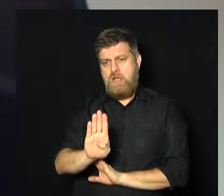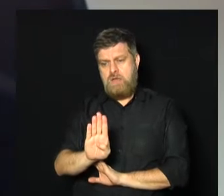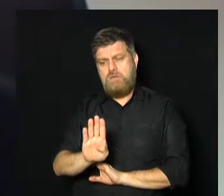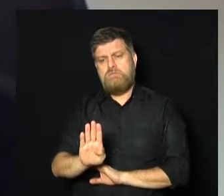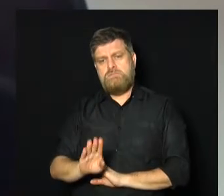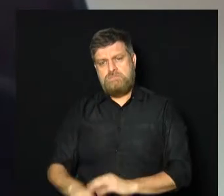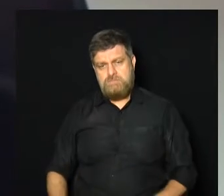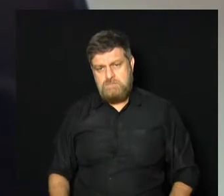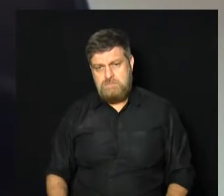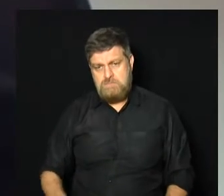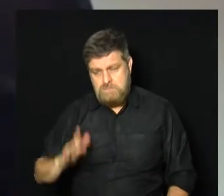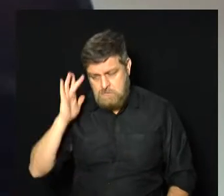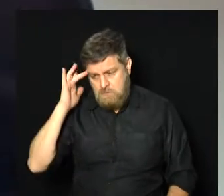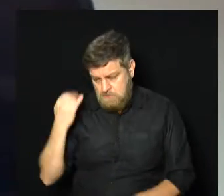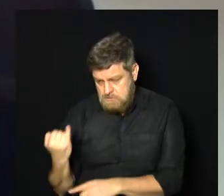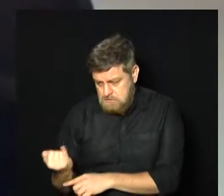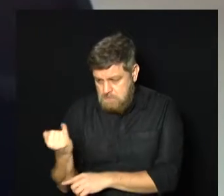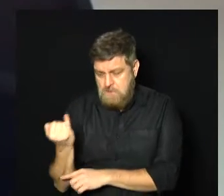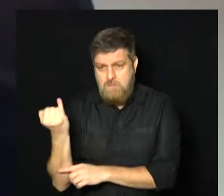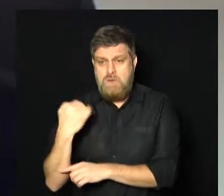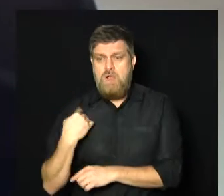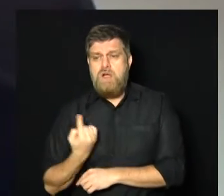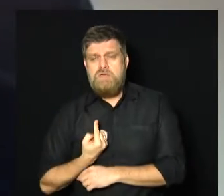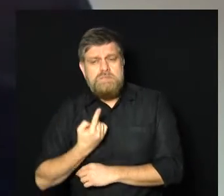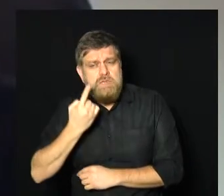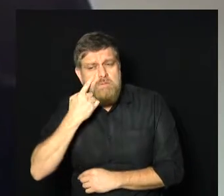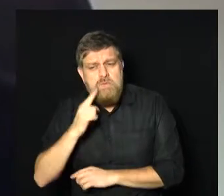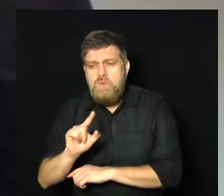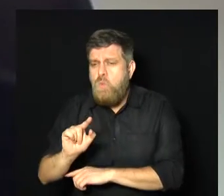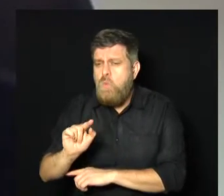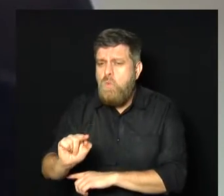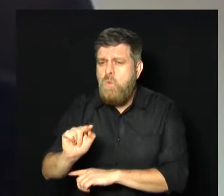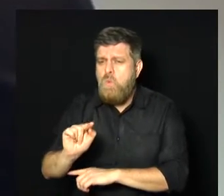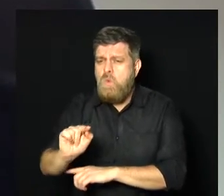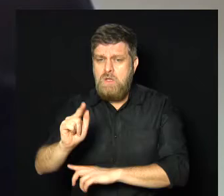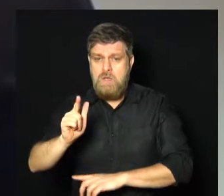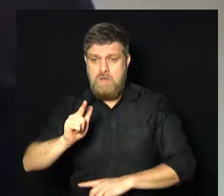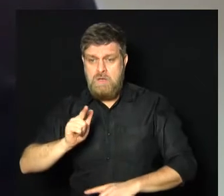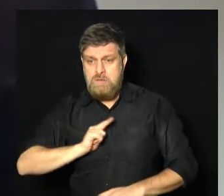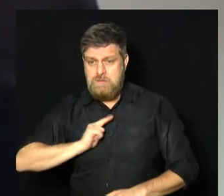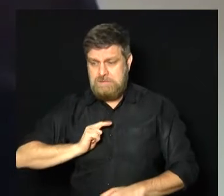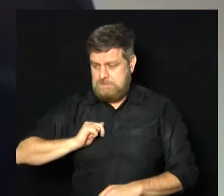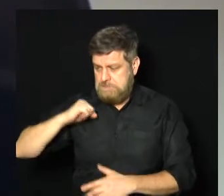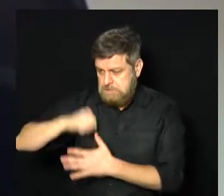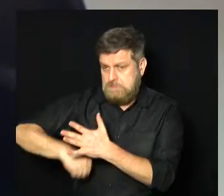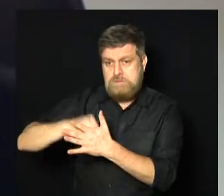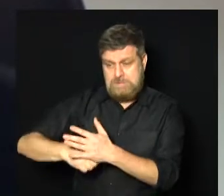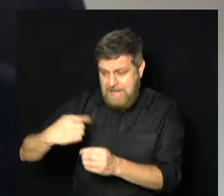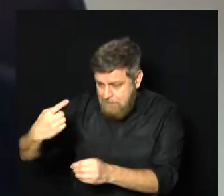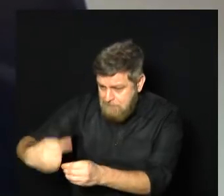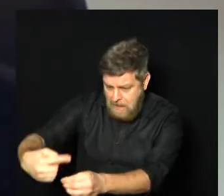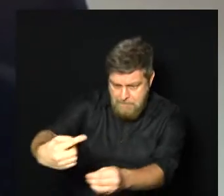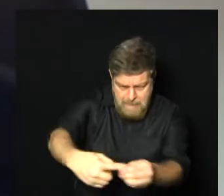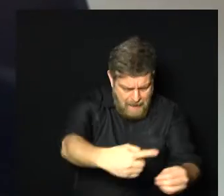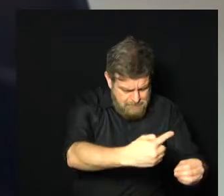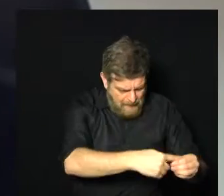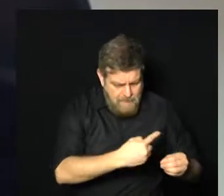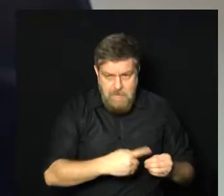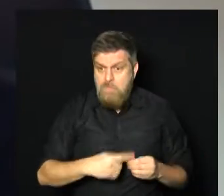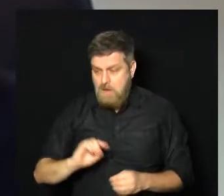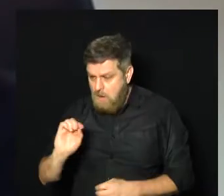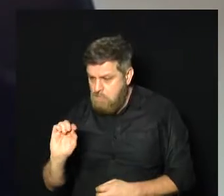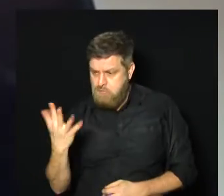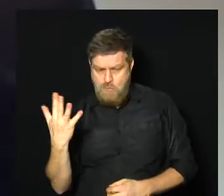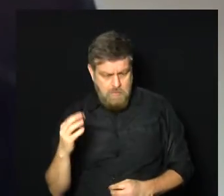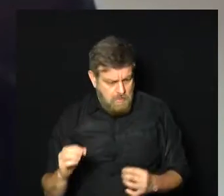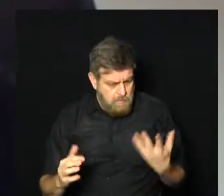que é super importante. A gente tem visto movimentos como esse em várias cidades, né? Em várias cidades tem acontecido isso,